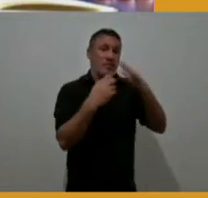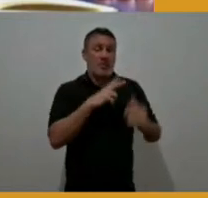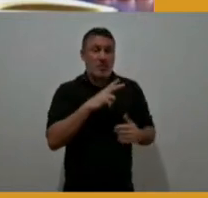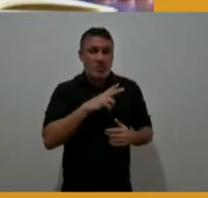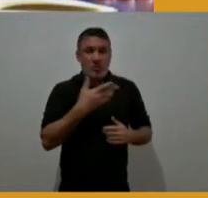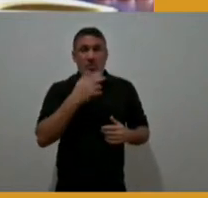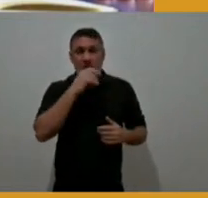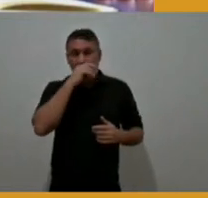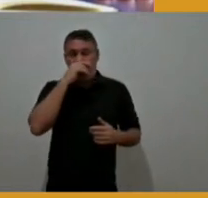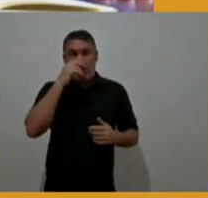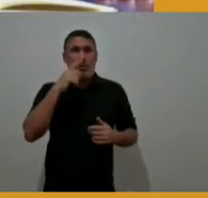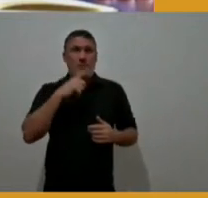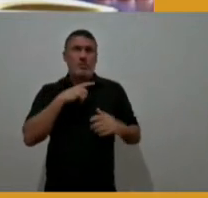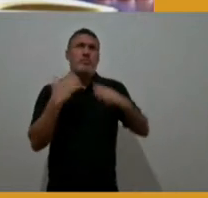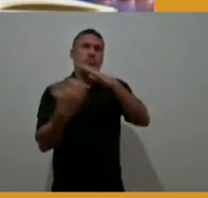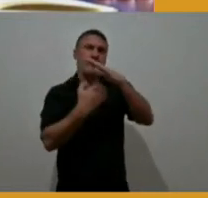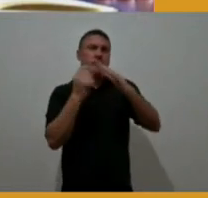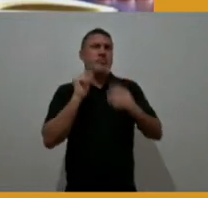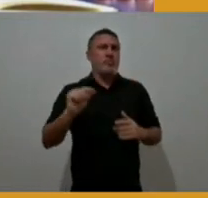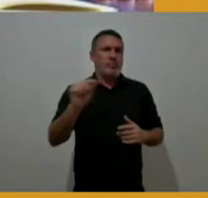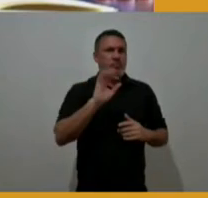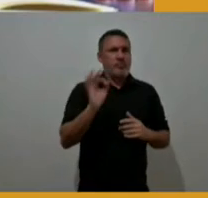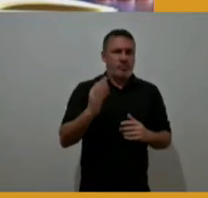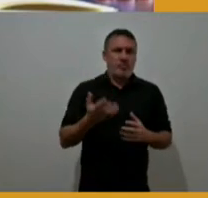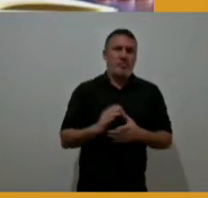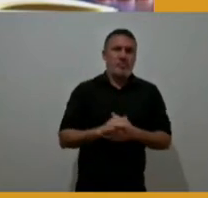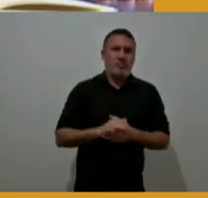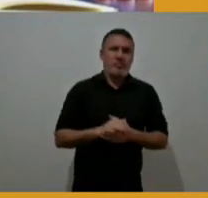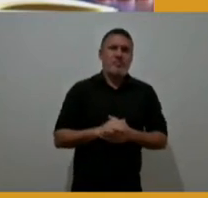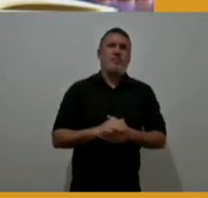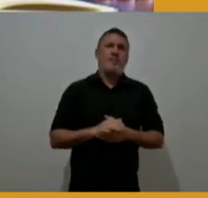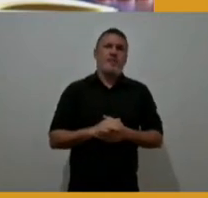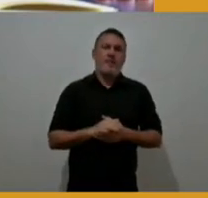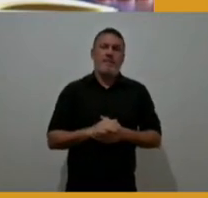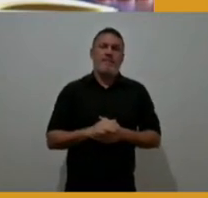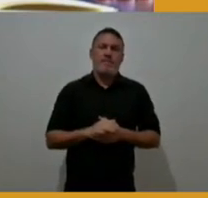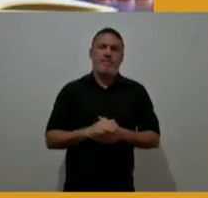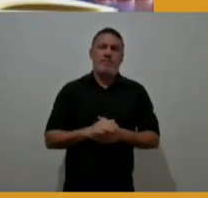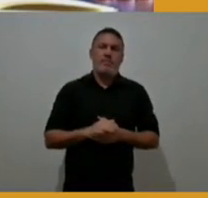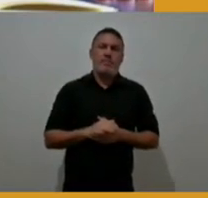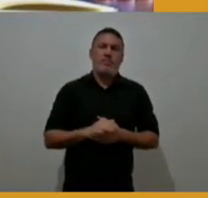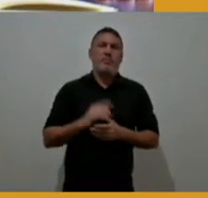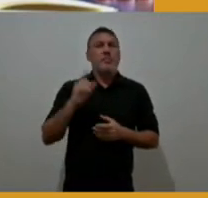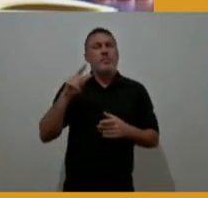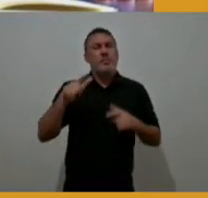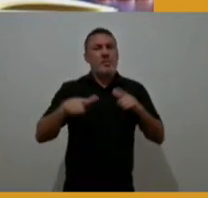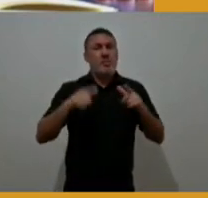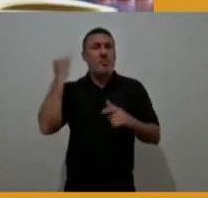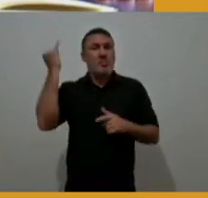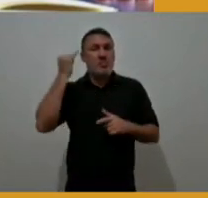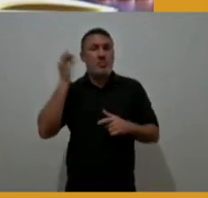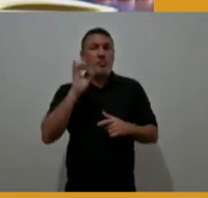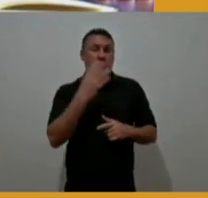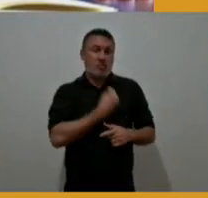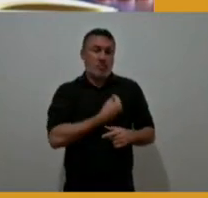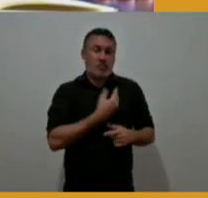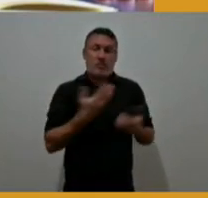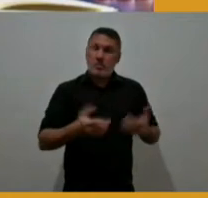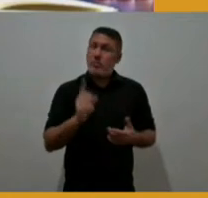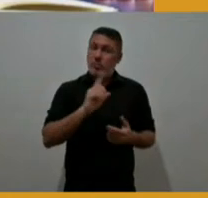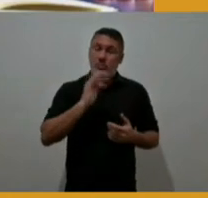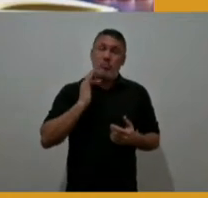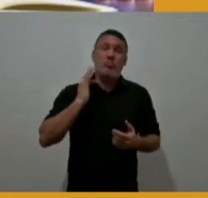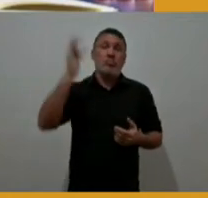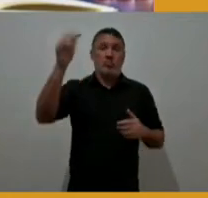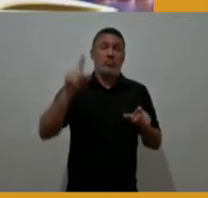privados, em trabalhos de grande significado, não só para o presente, mas para o futuro, né, da nossa